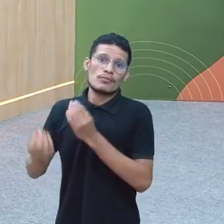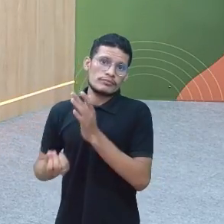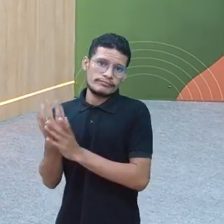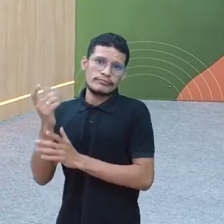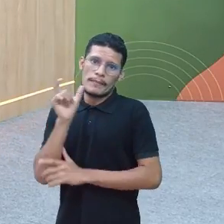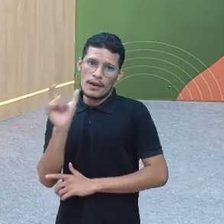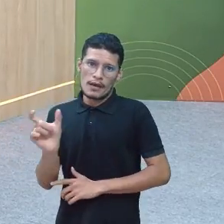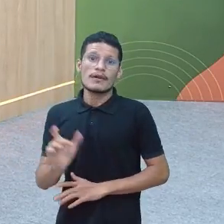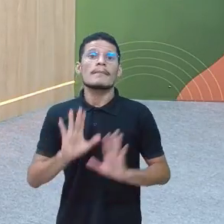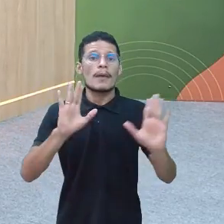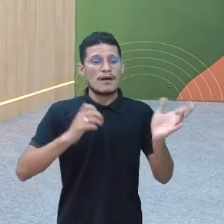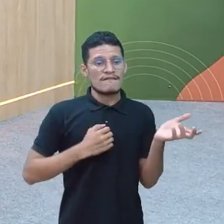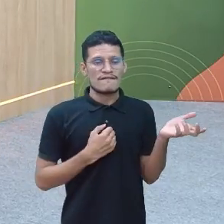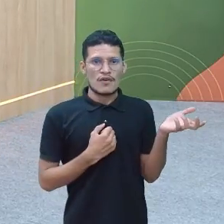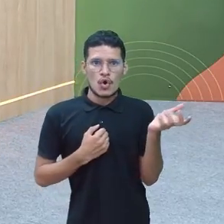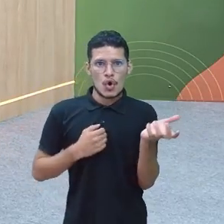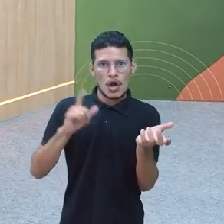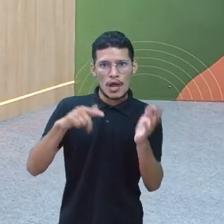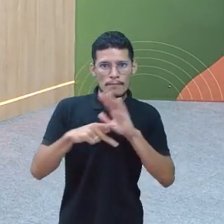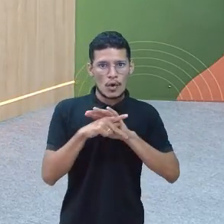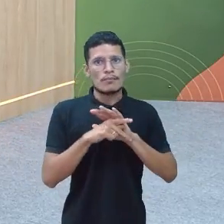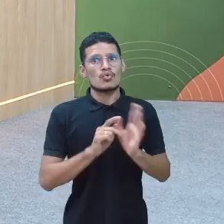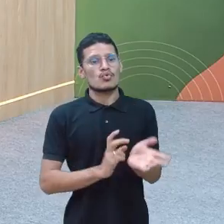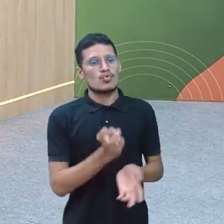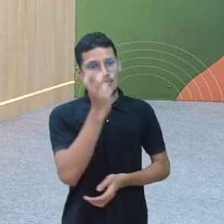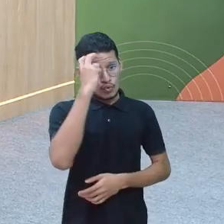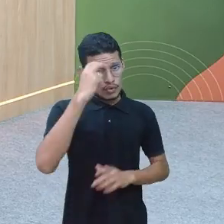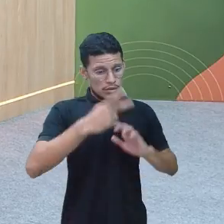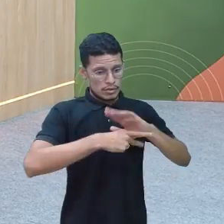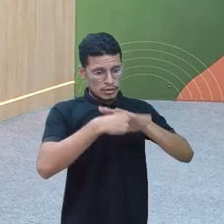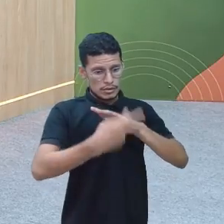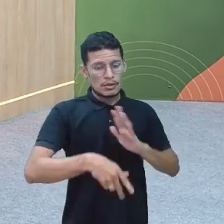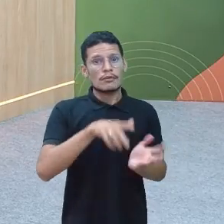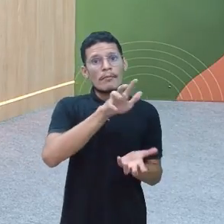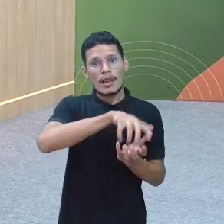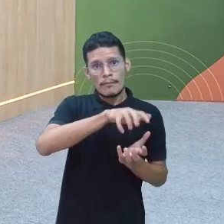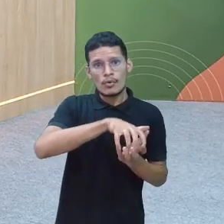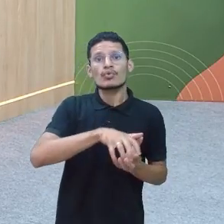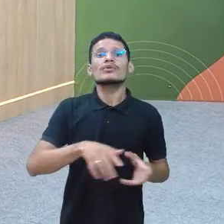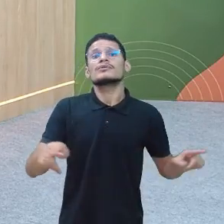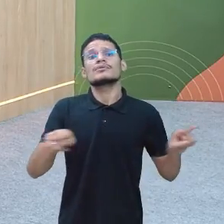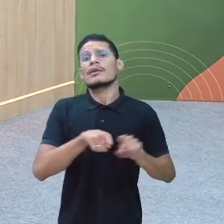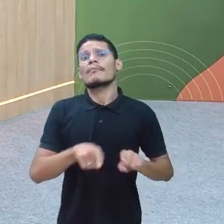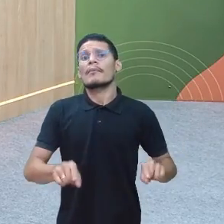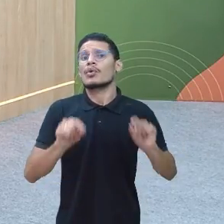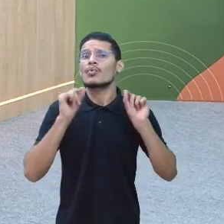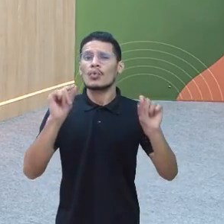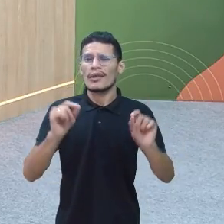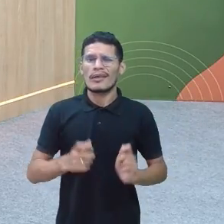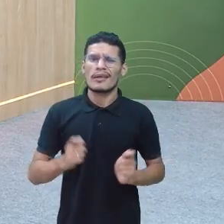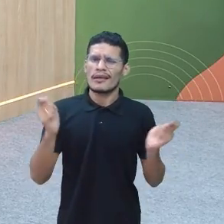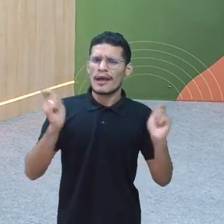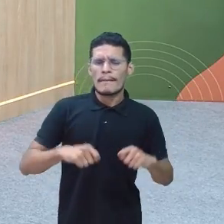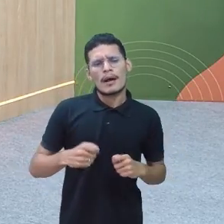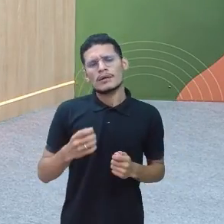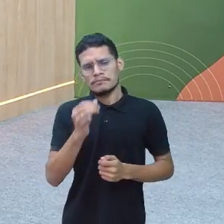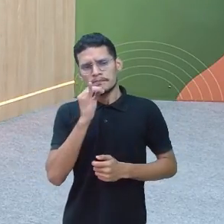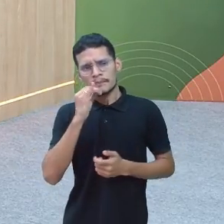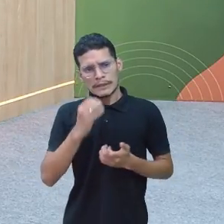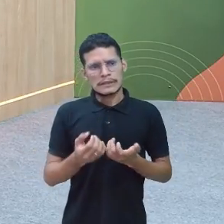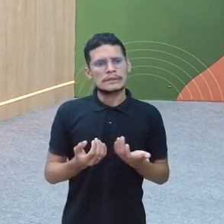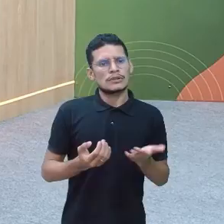uma manifestação cultural genuinamente pernambucana e ela vai servir tanto para designar os